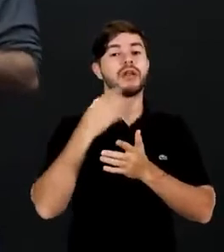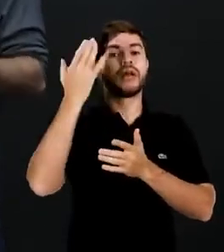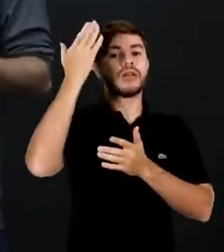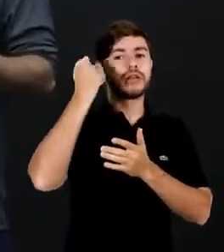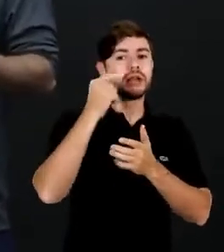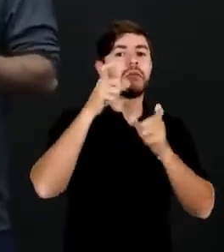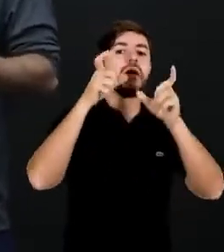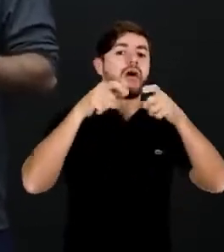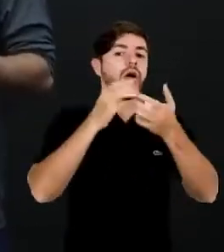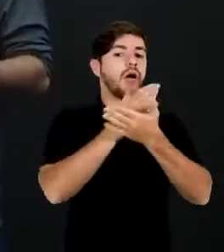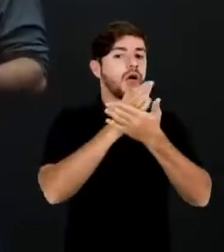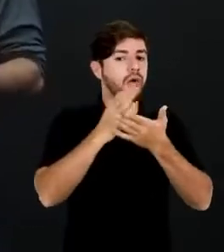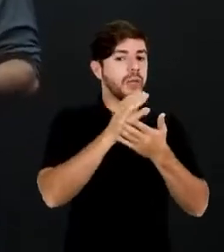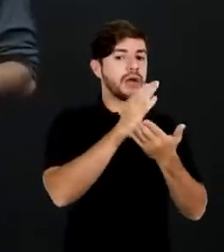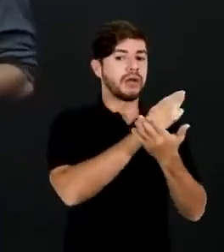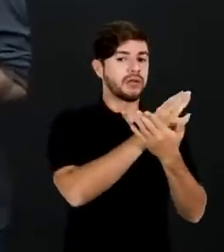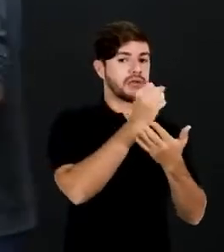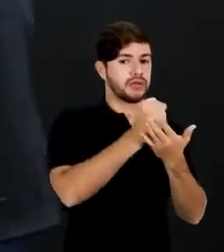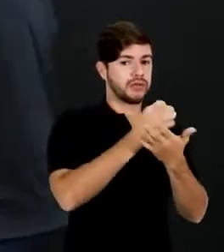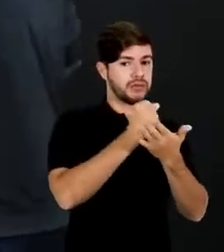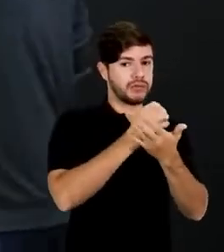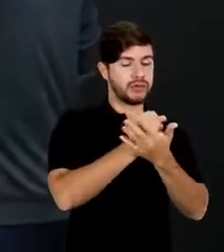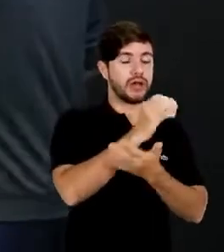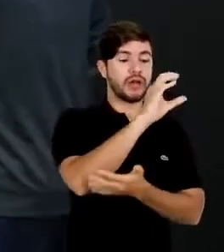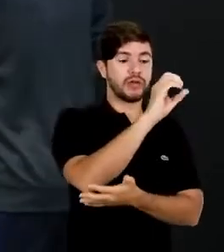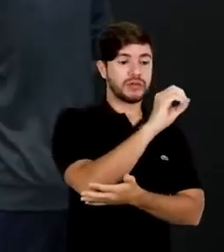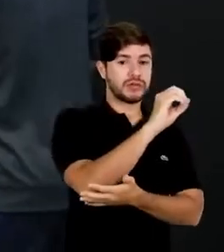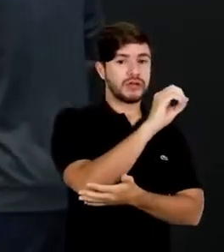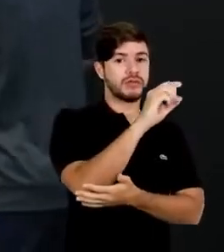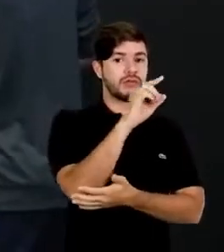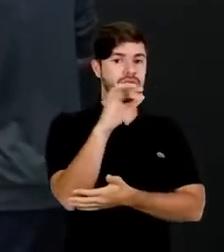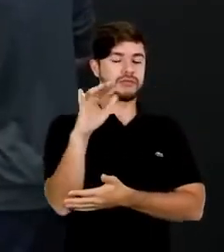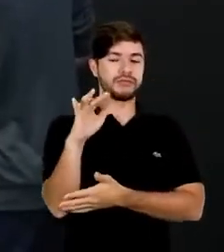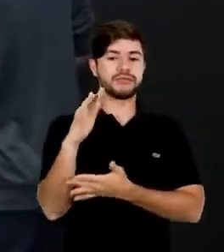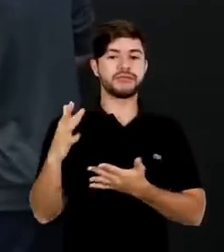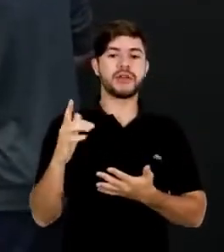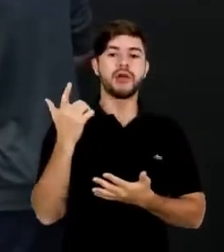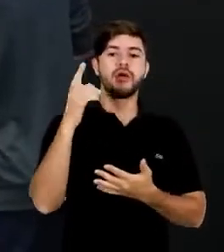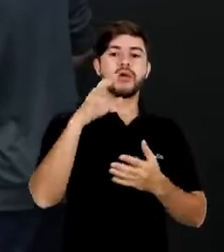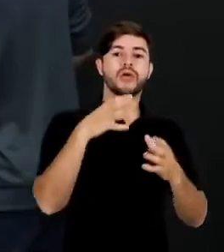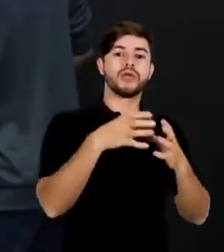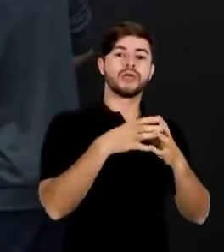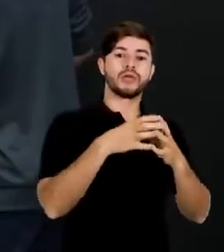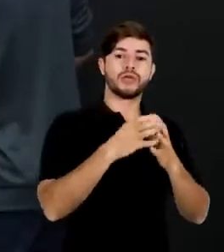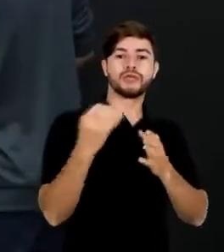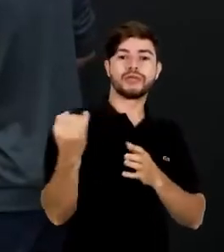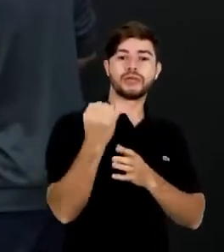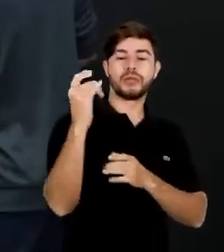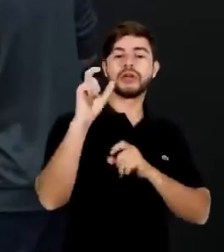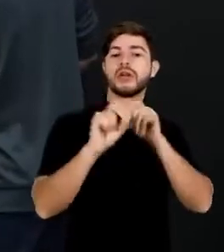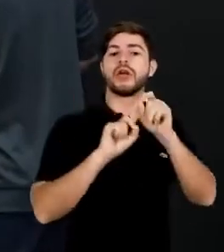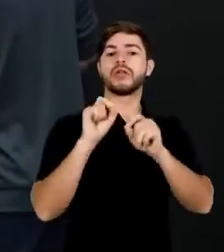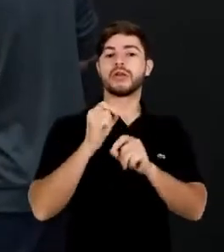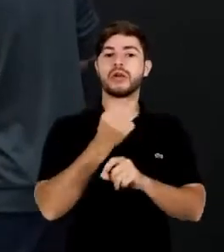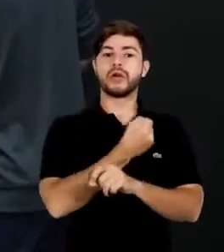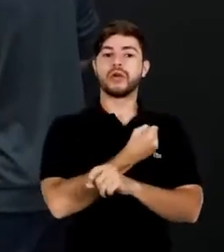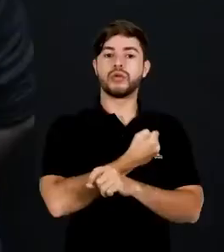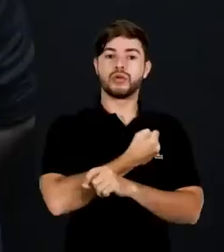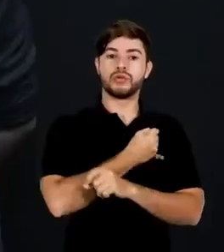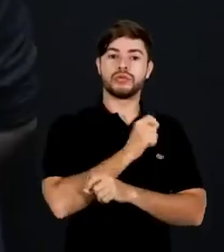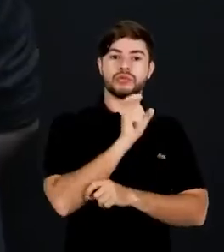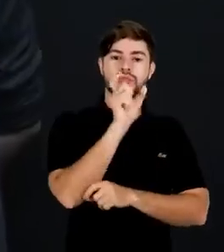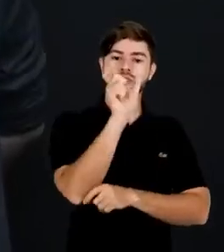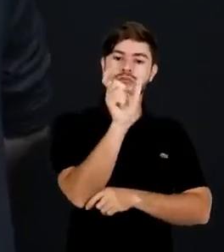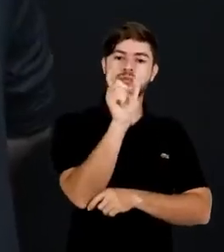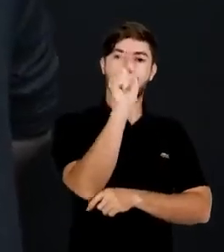ele começa, que no caso é no zero. Outro conjunto importante a verificarmos aí é o conjunto Z,